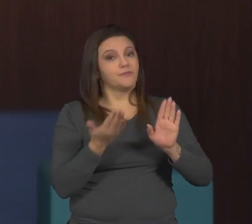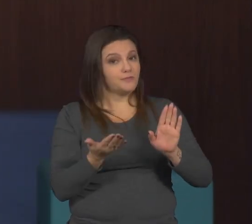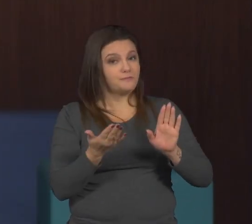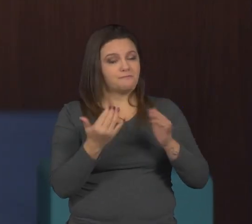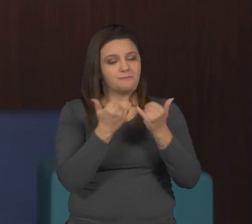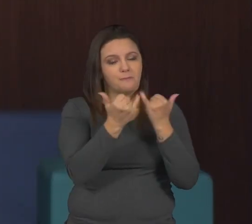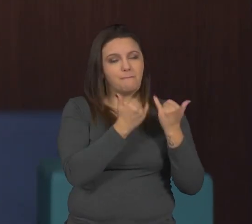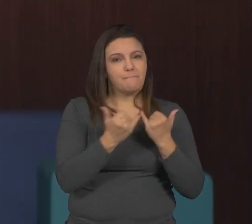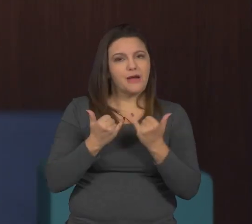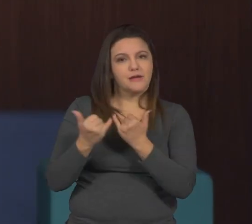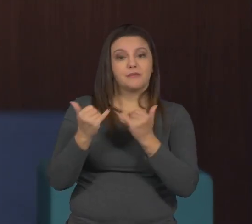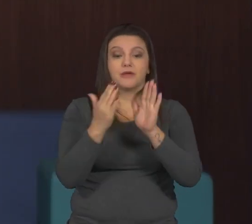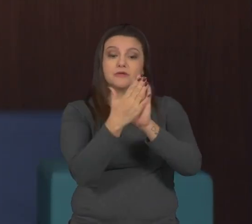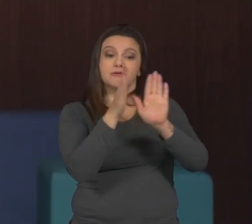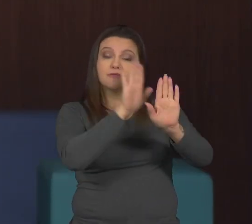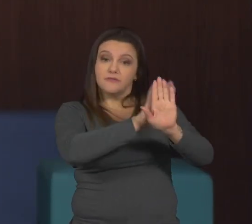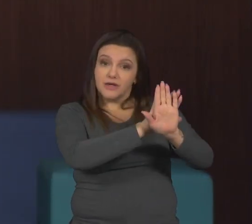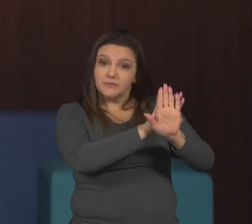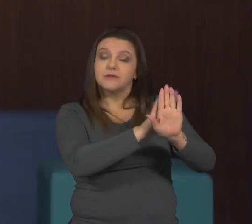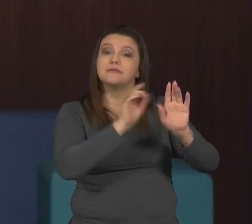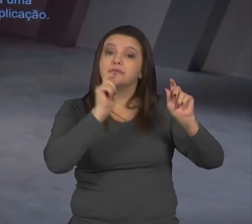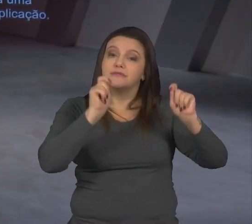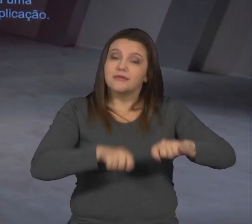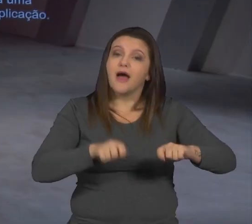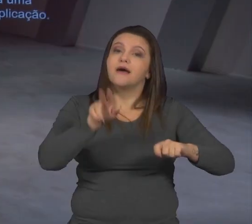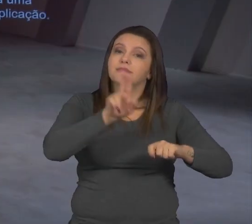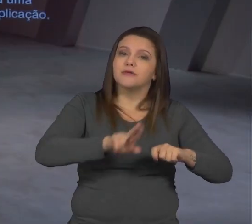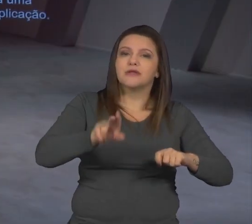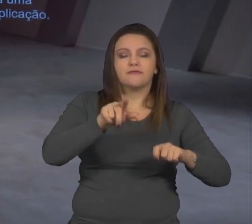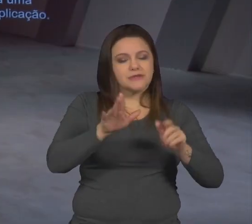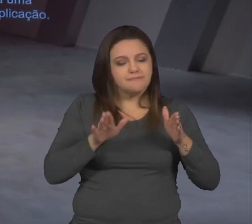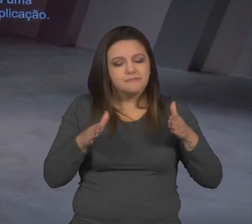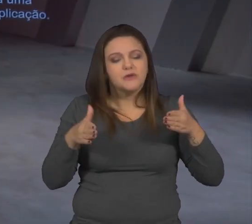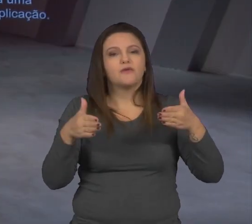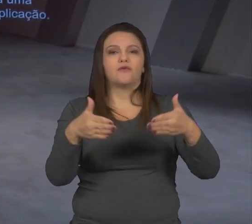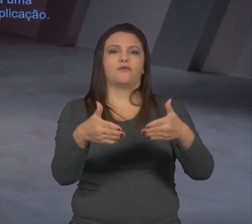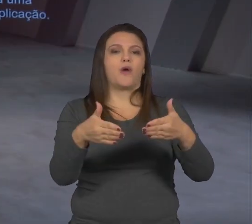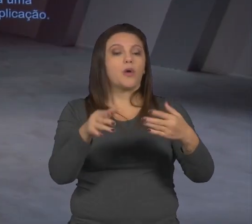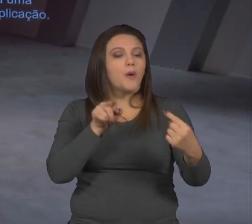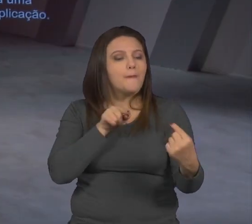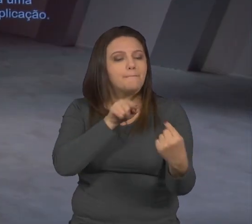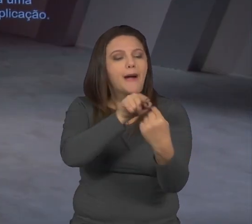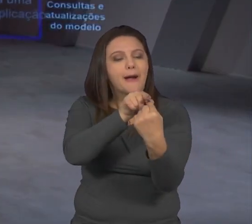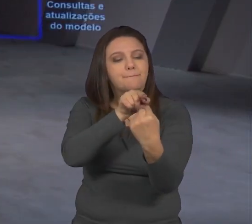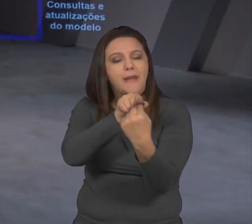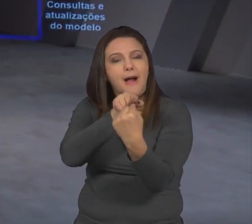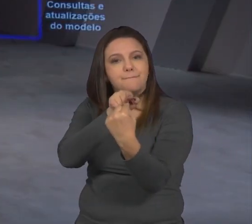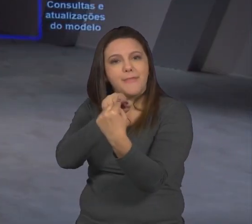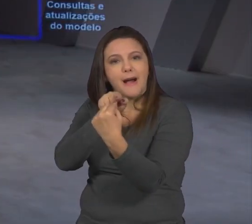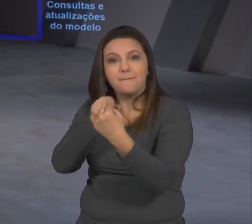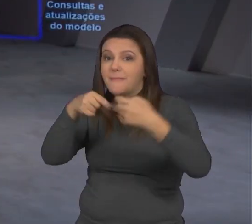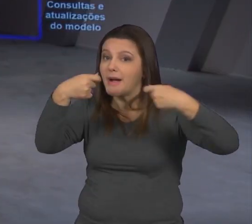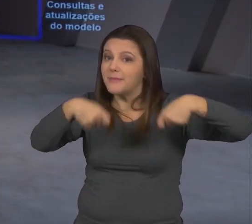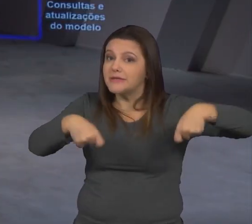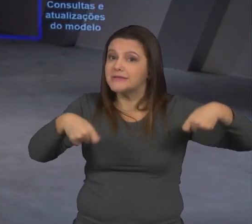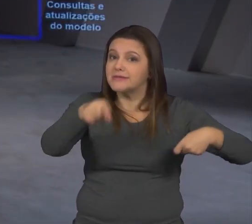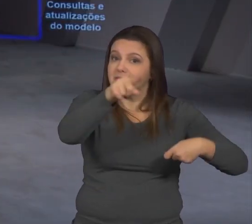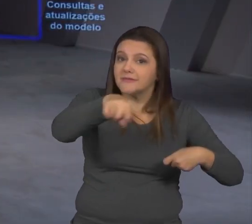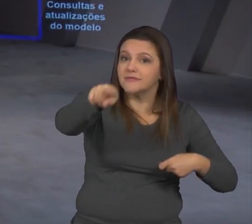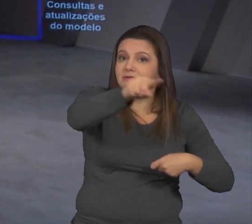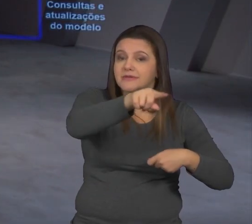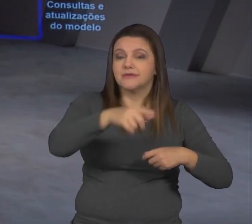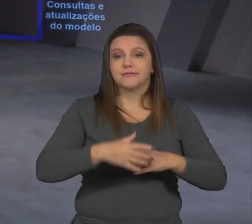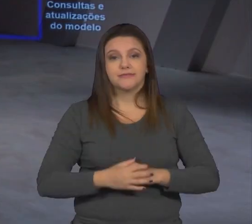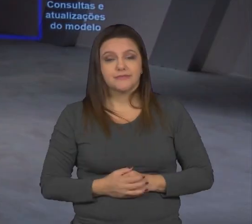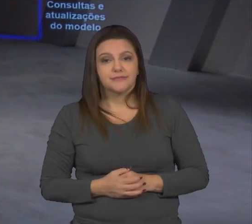você usa aquele framework e você estende, né? Você especializa com o que você precisa. Então, como eu havia